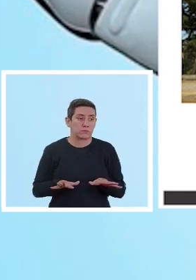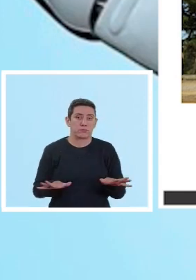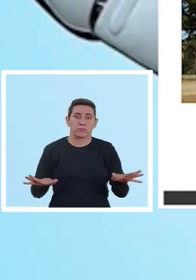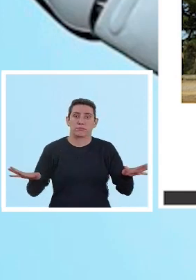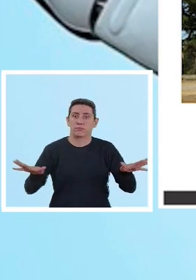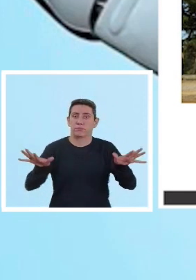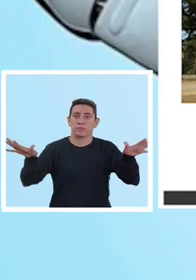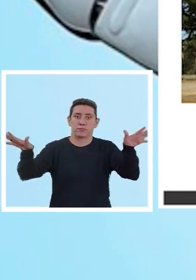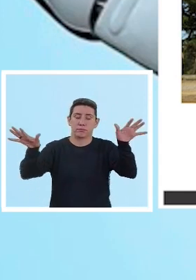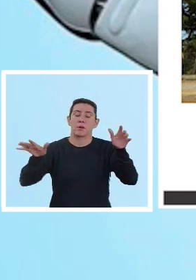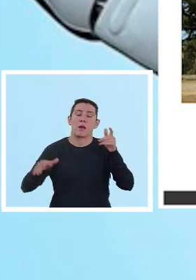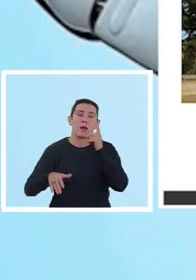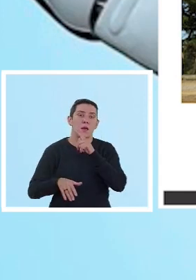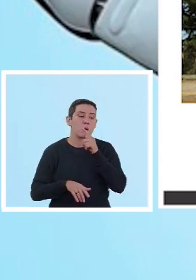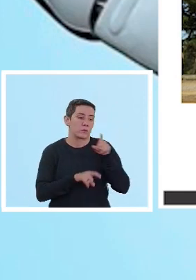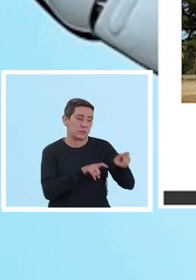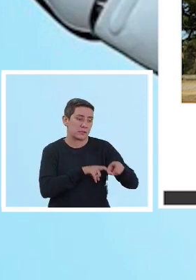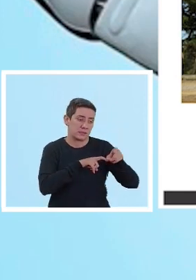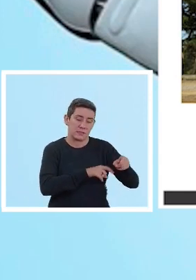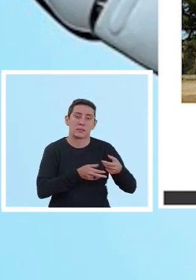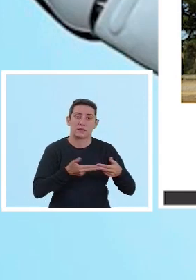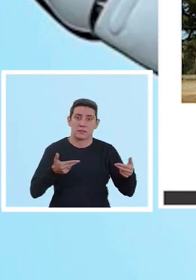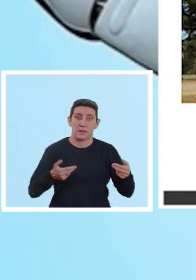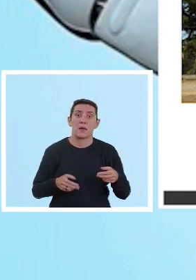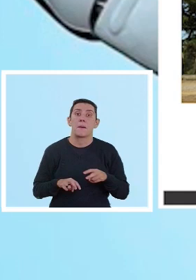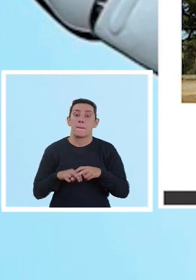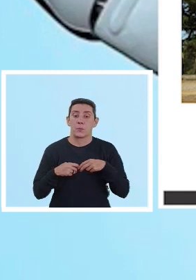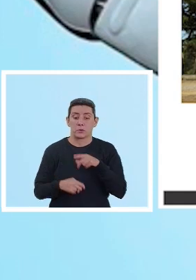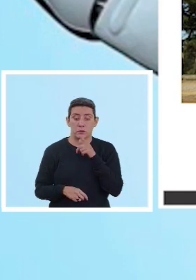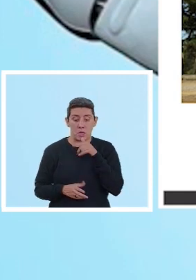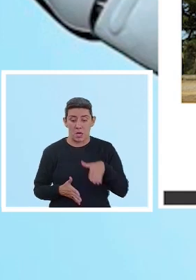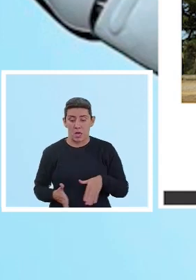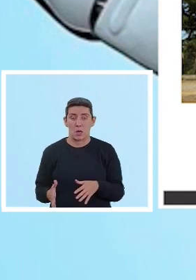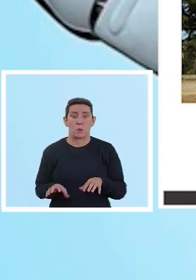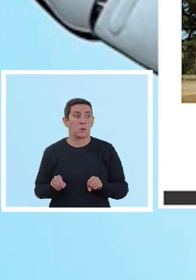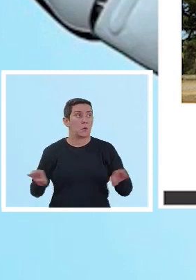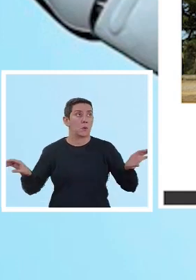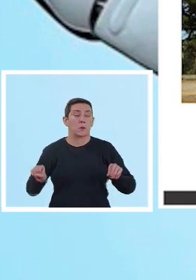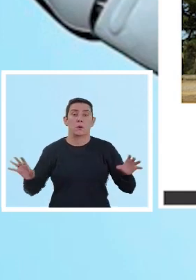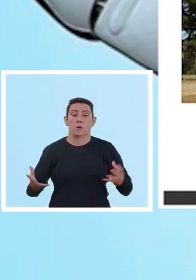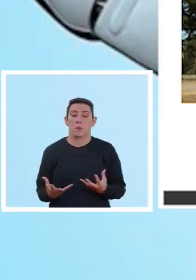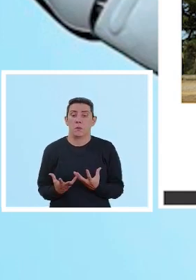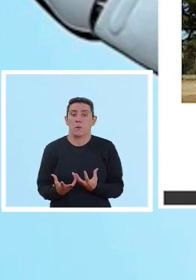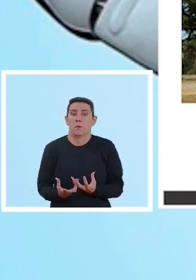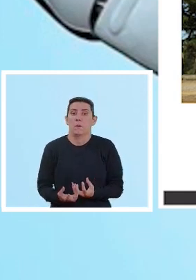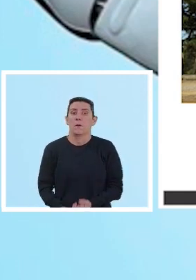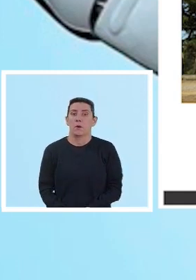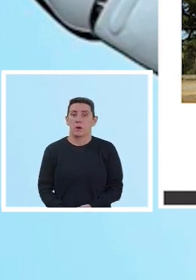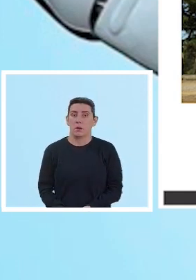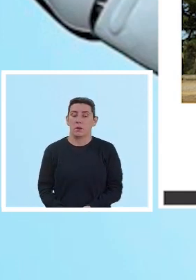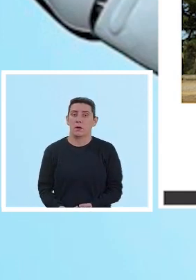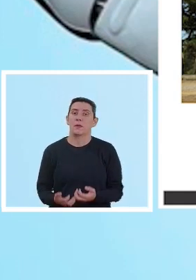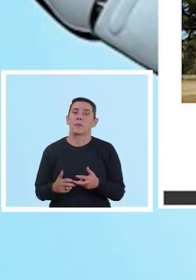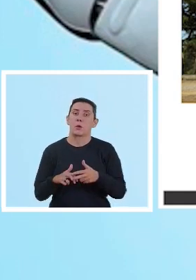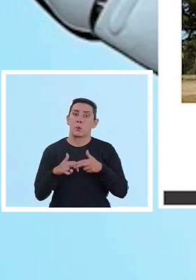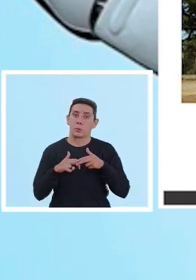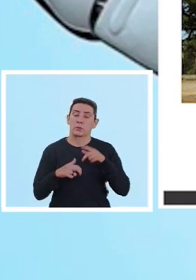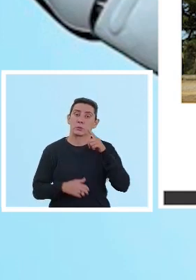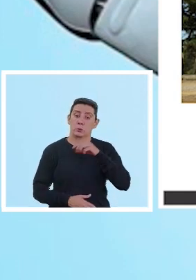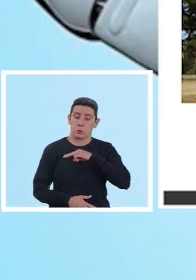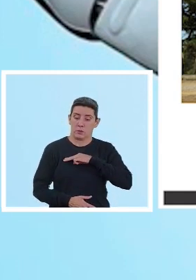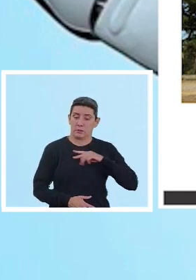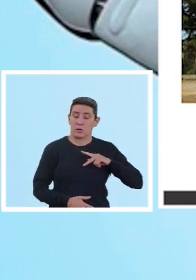irrigar a plantação e o rio seca Então Ministério Público ele pediu a destruição dessas bombas